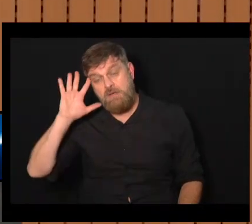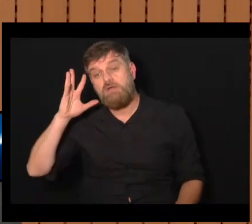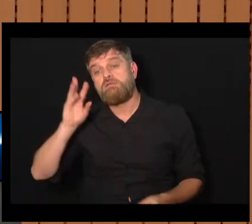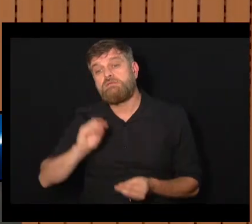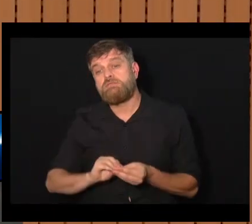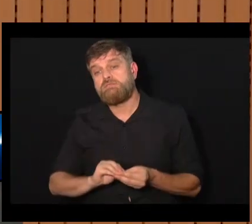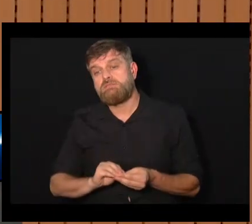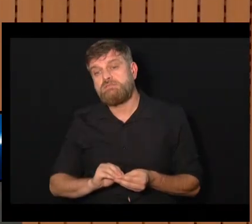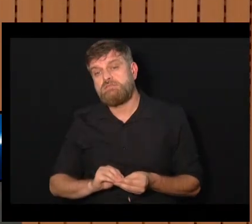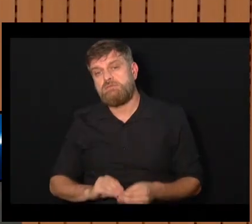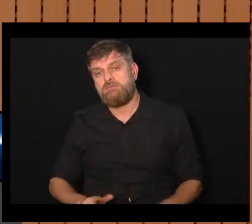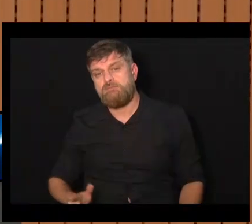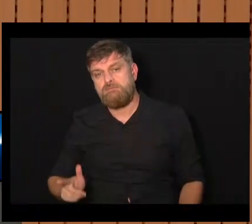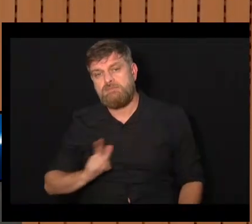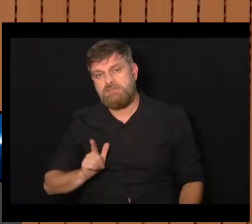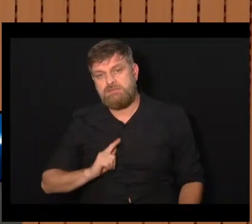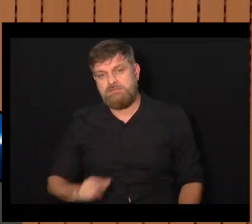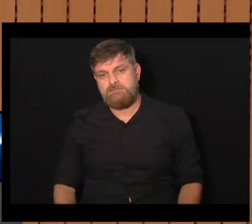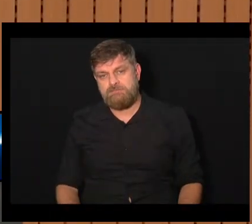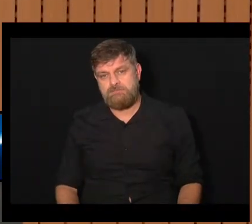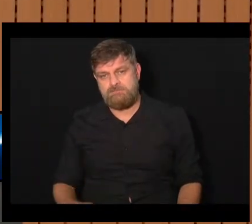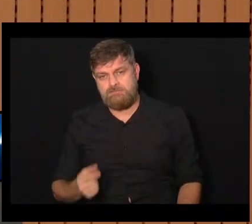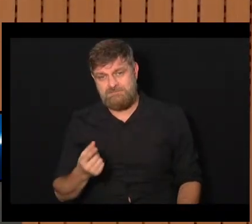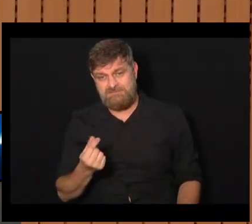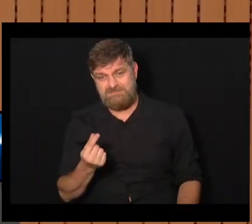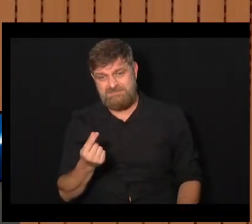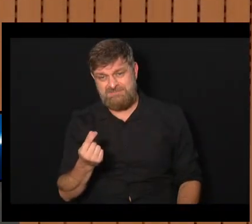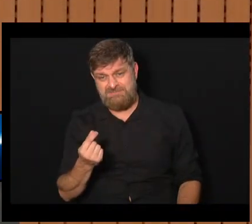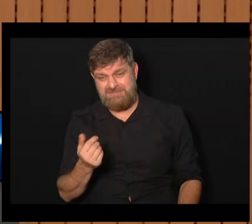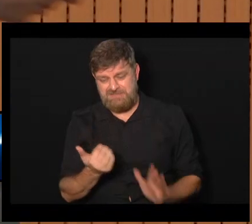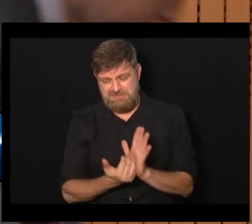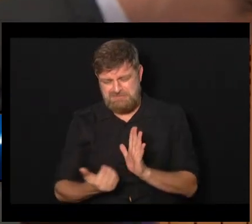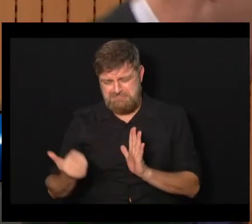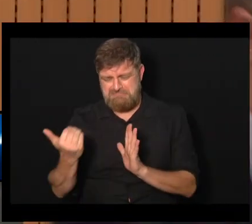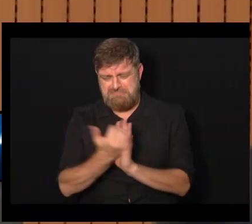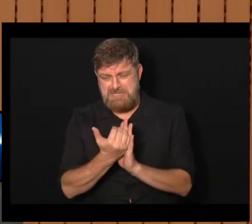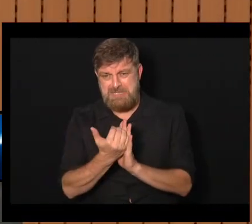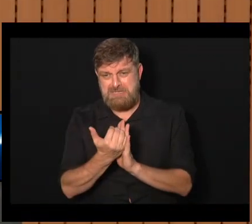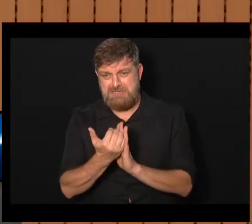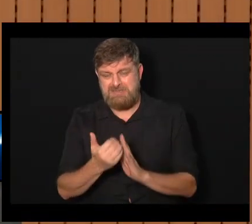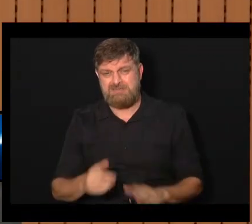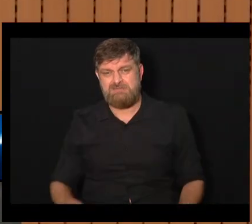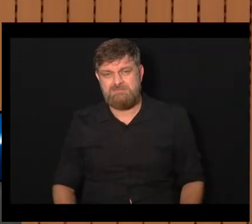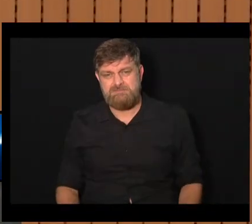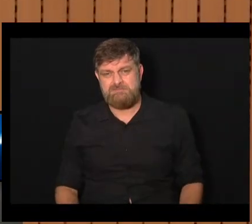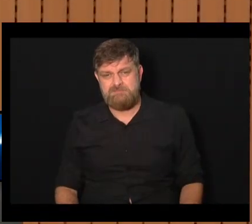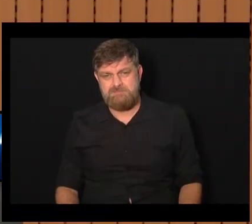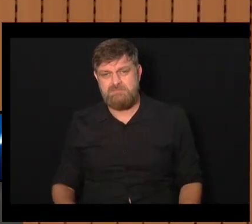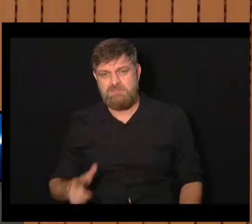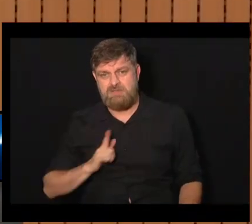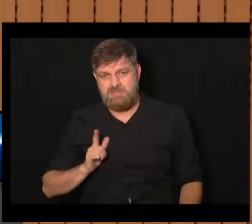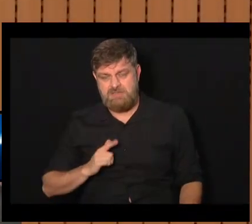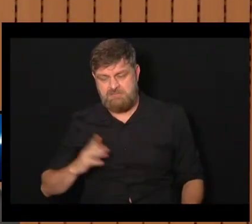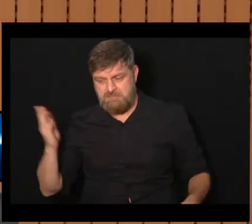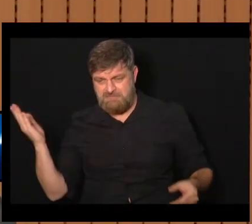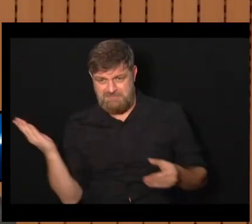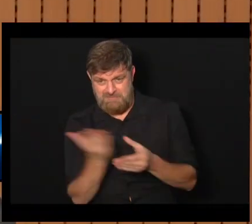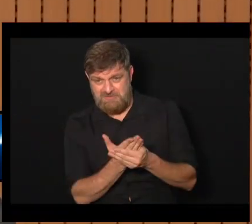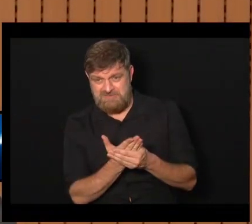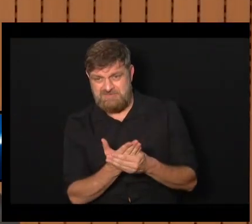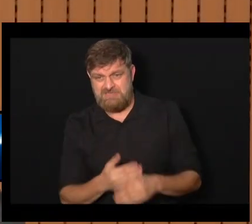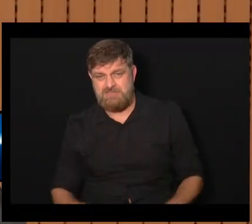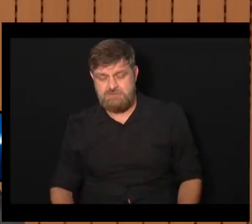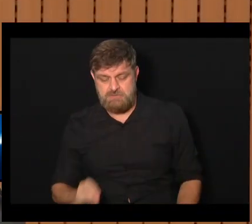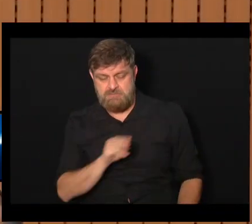sobre vários reajustes de transporte numa ação civil pública feita